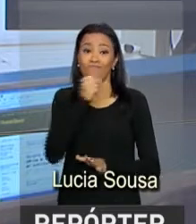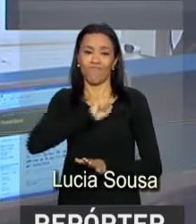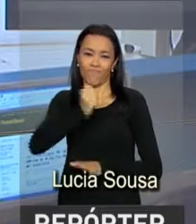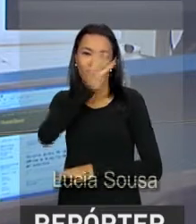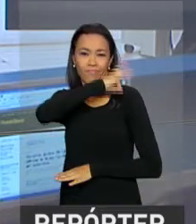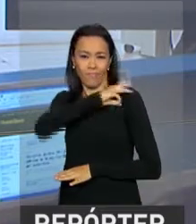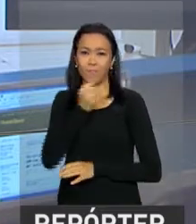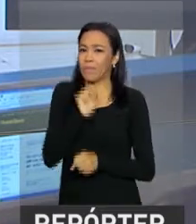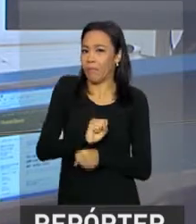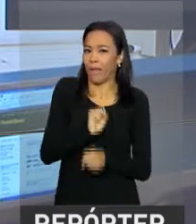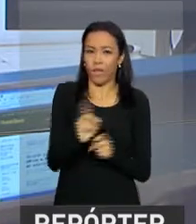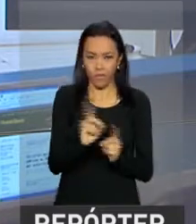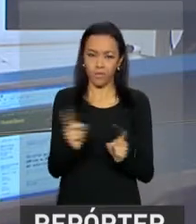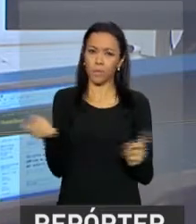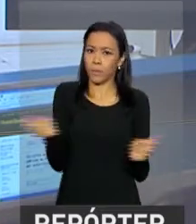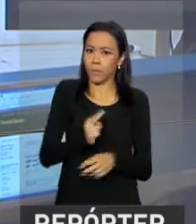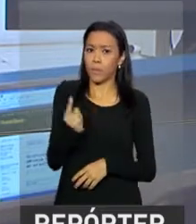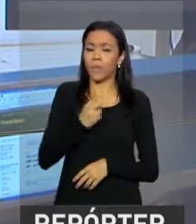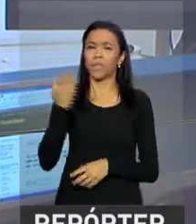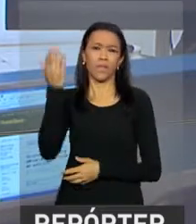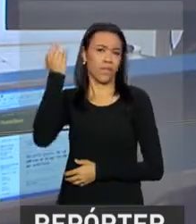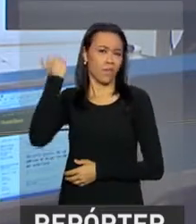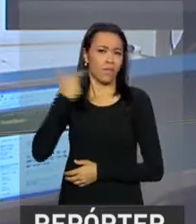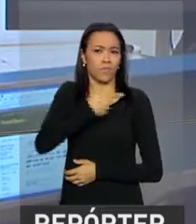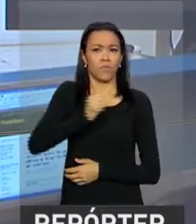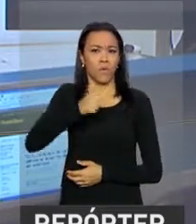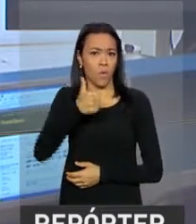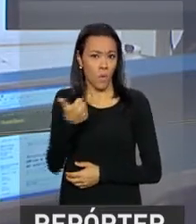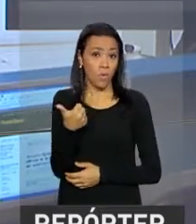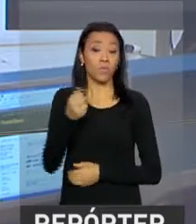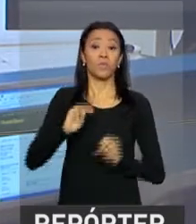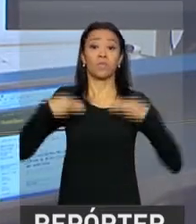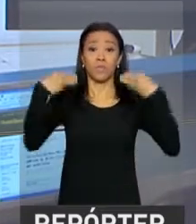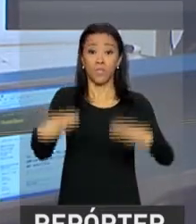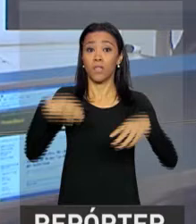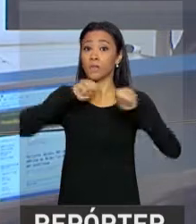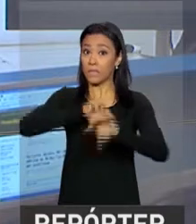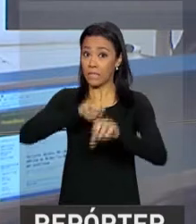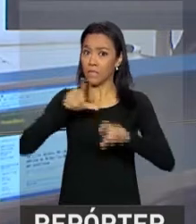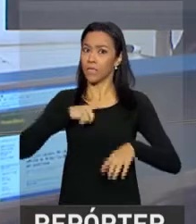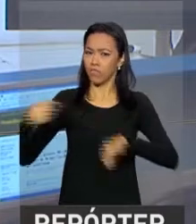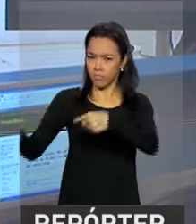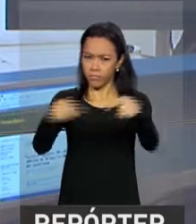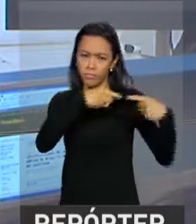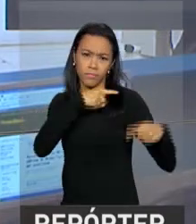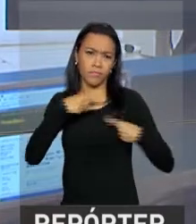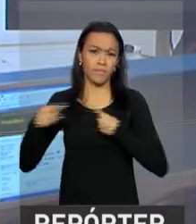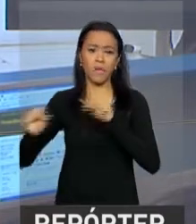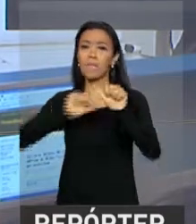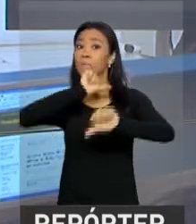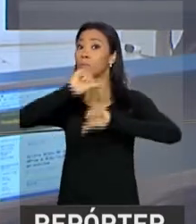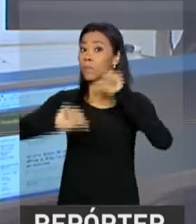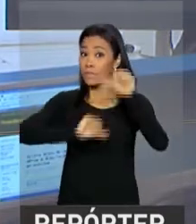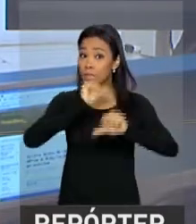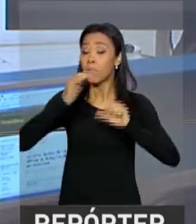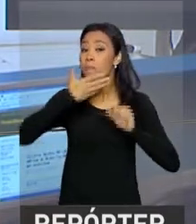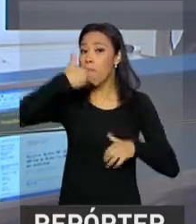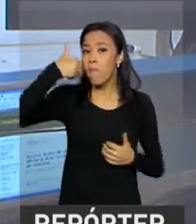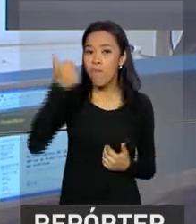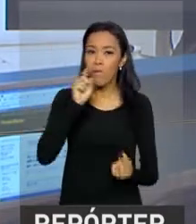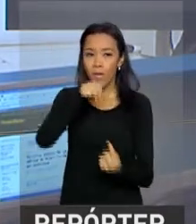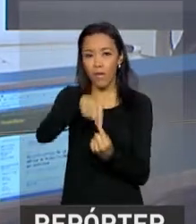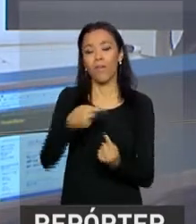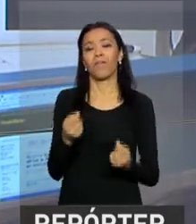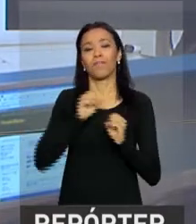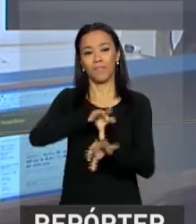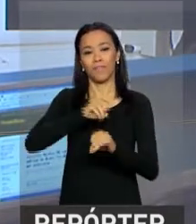acordo com o ministro mendonça filho desde 2011 o ministério da educação tem debatido as mudanças necessárias para melhorar o ensino dos